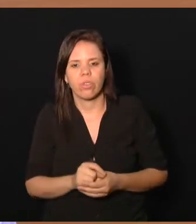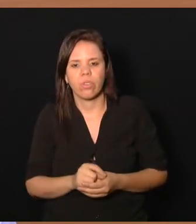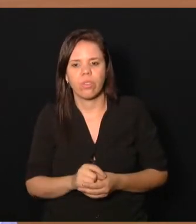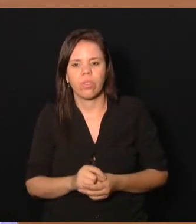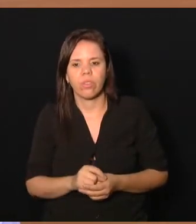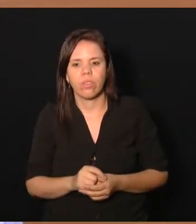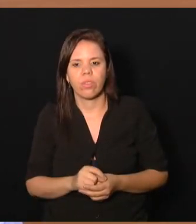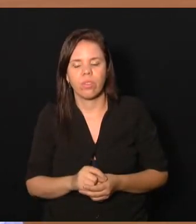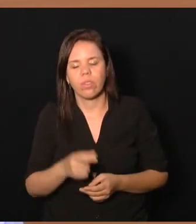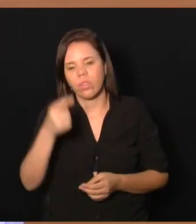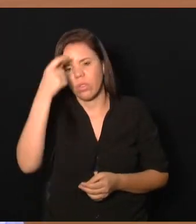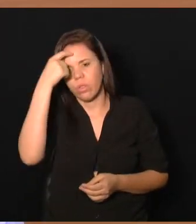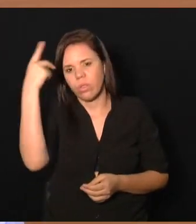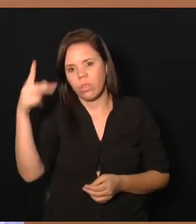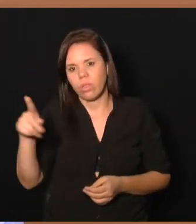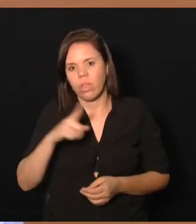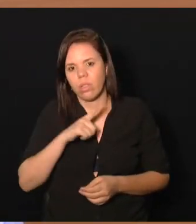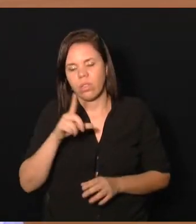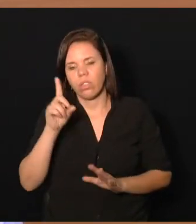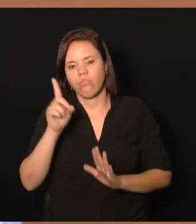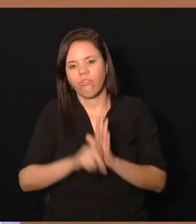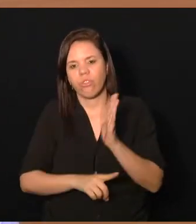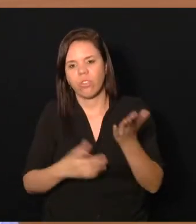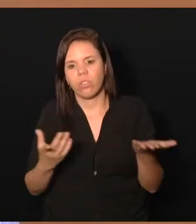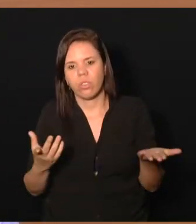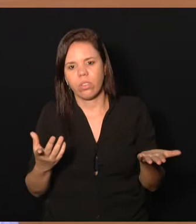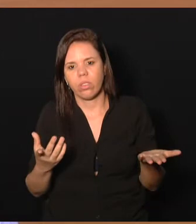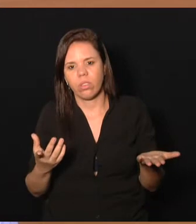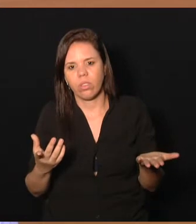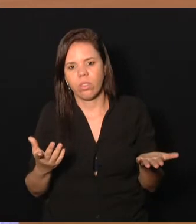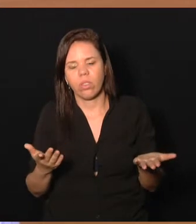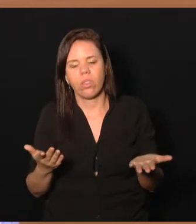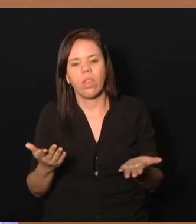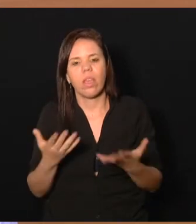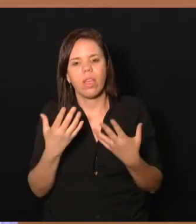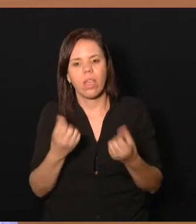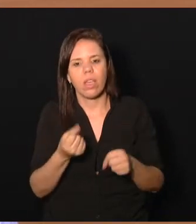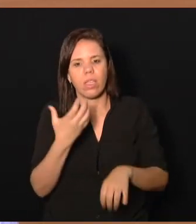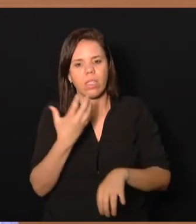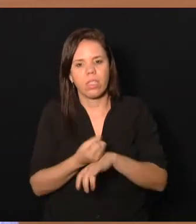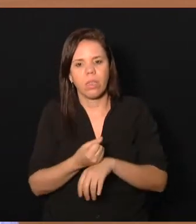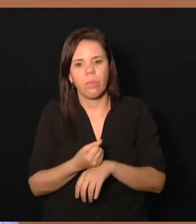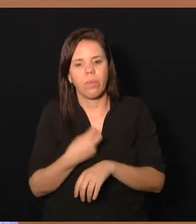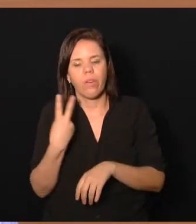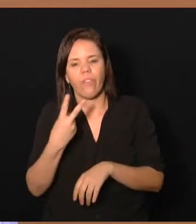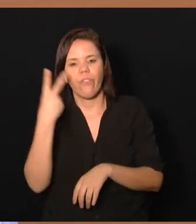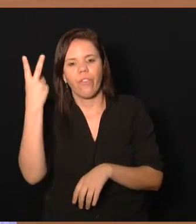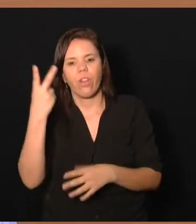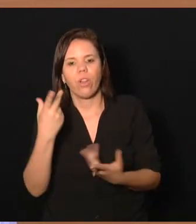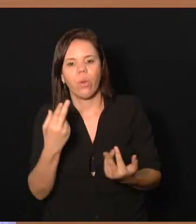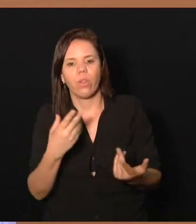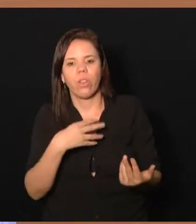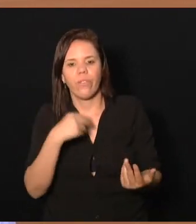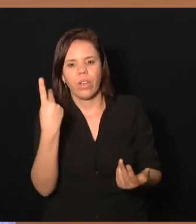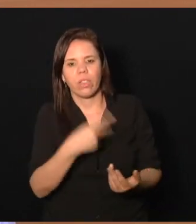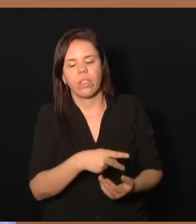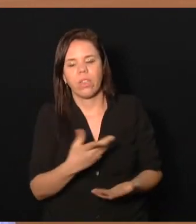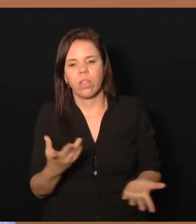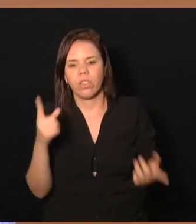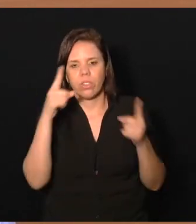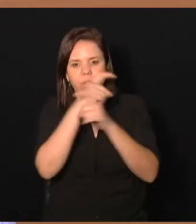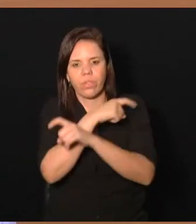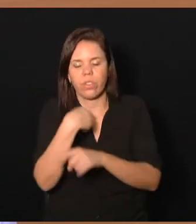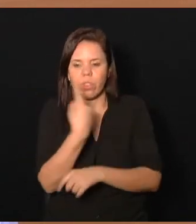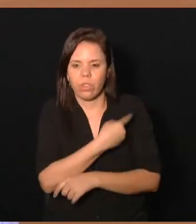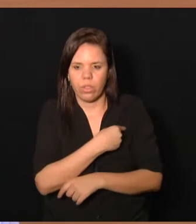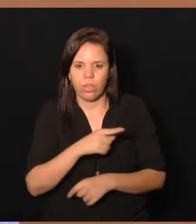na consciência dela, ela teria que também dar a cota parte dela como filha. Mas é difícil. Eu acho que nós